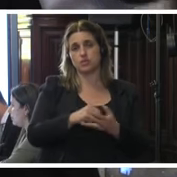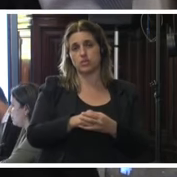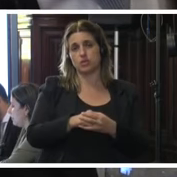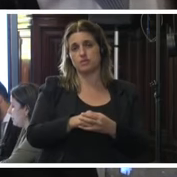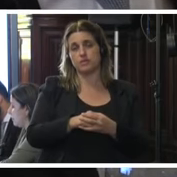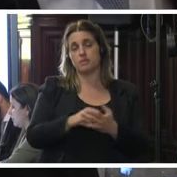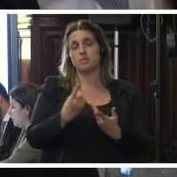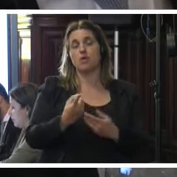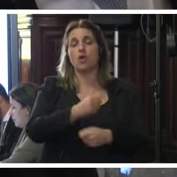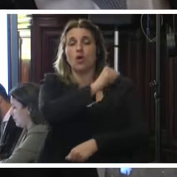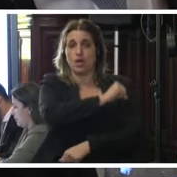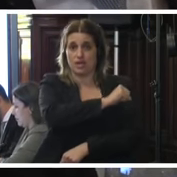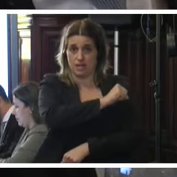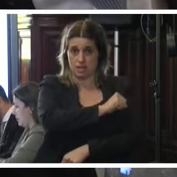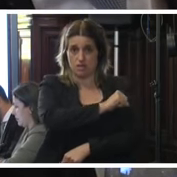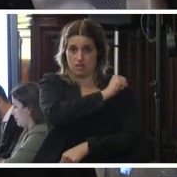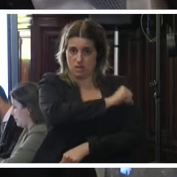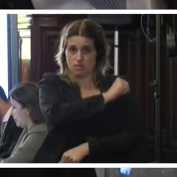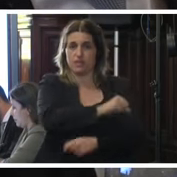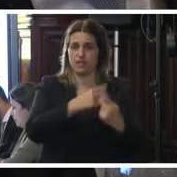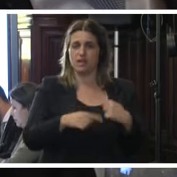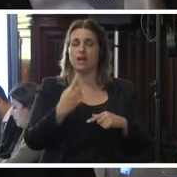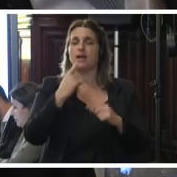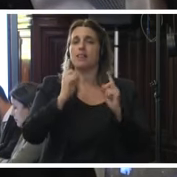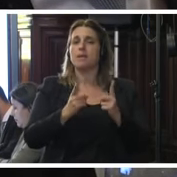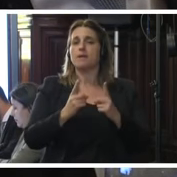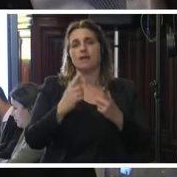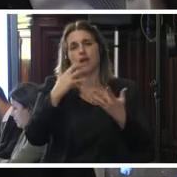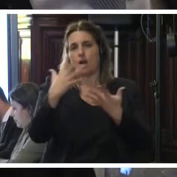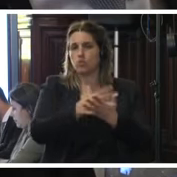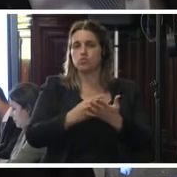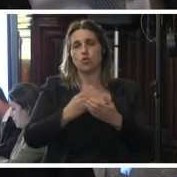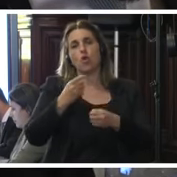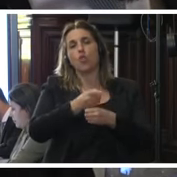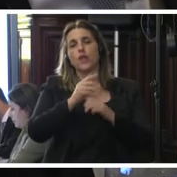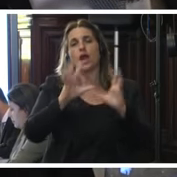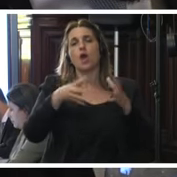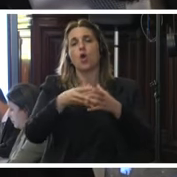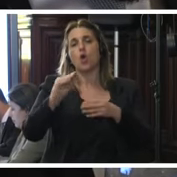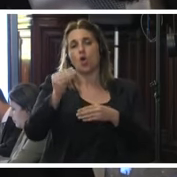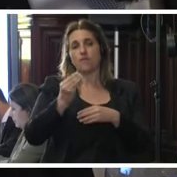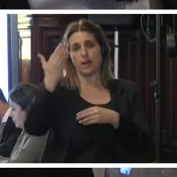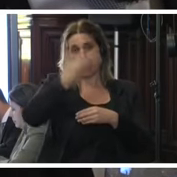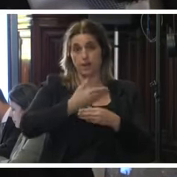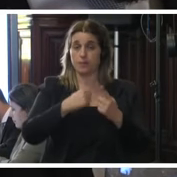negros. Então, em primeiro lugar, uma informação que a gente considera importante para conceber o